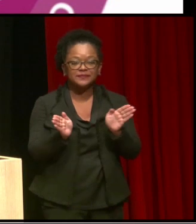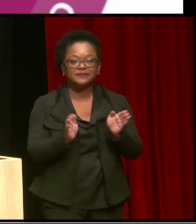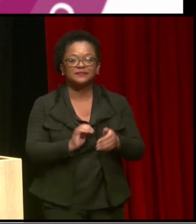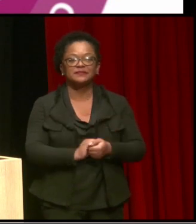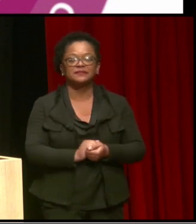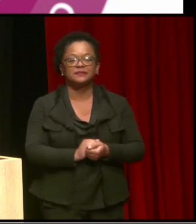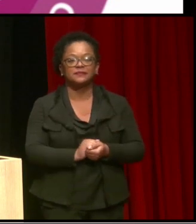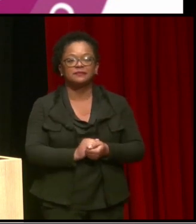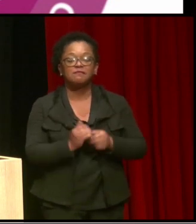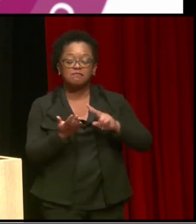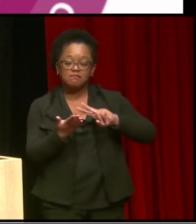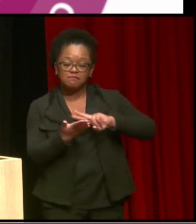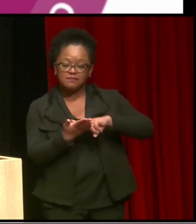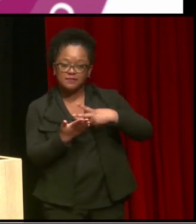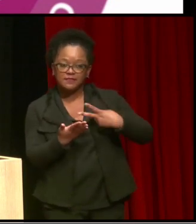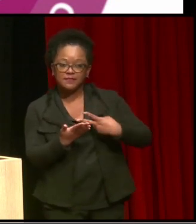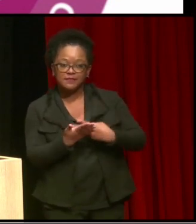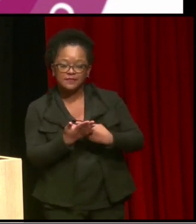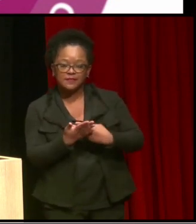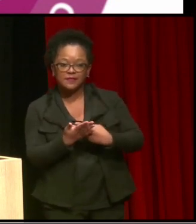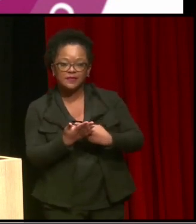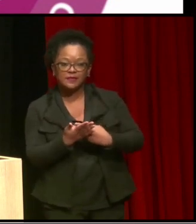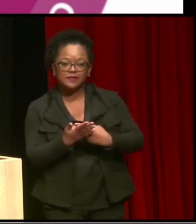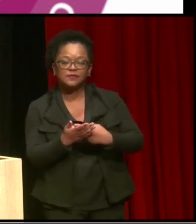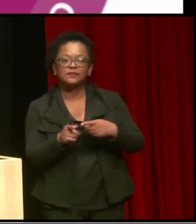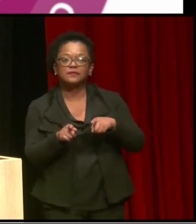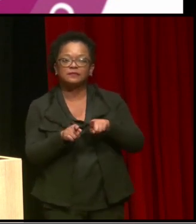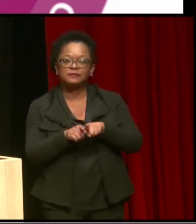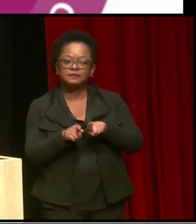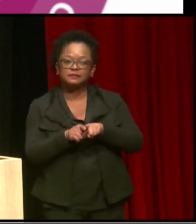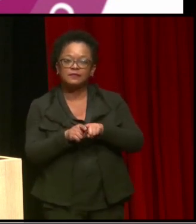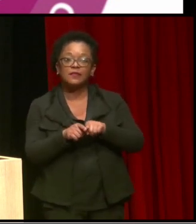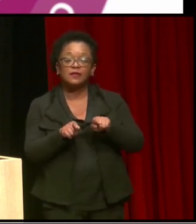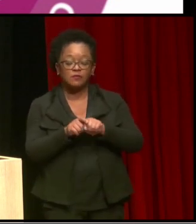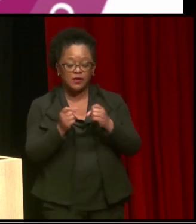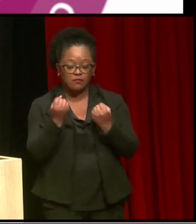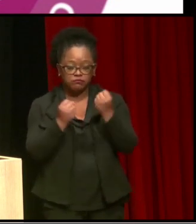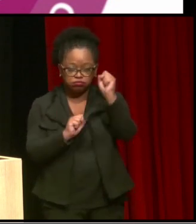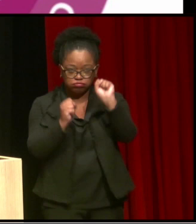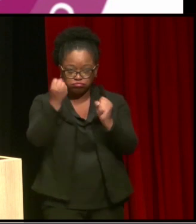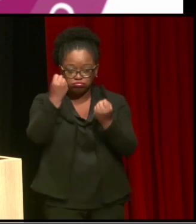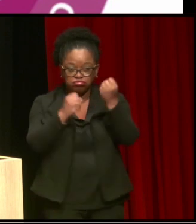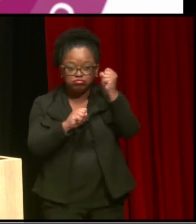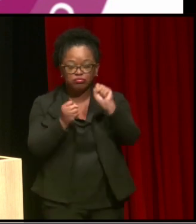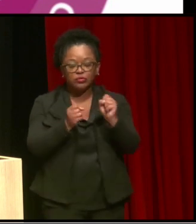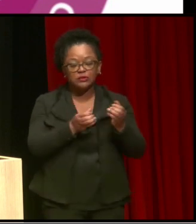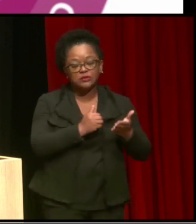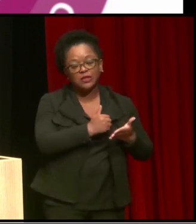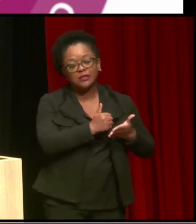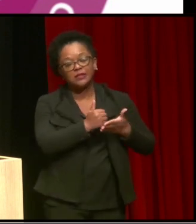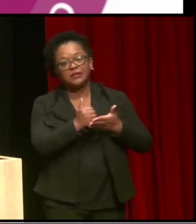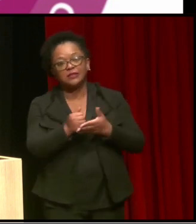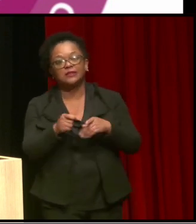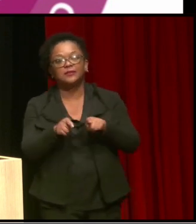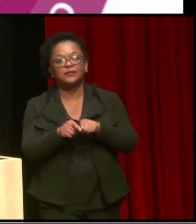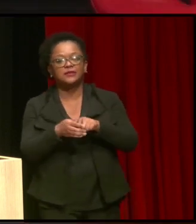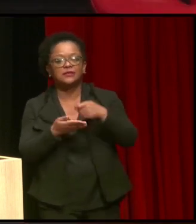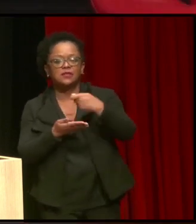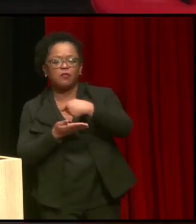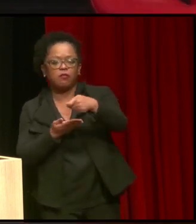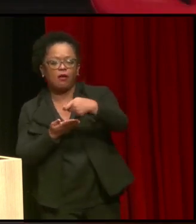aquela tradução e produção chegar a algum lugar, ela precisa ser